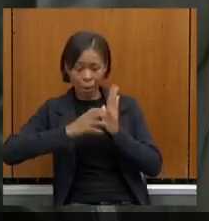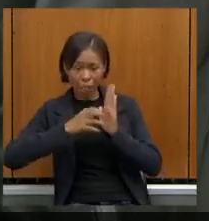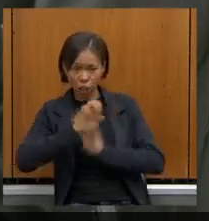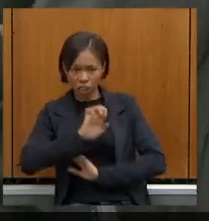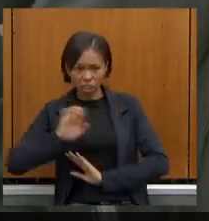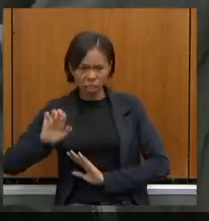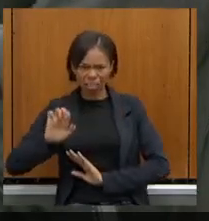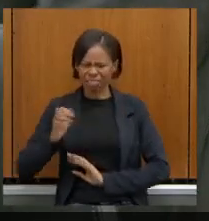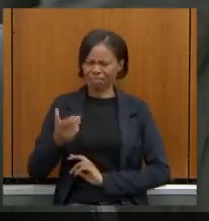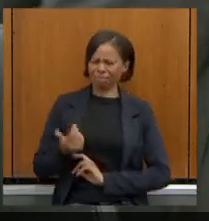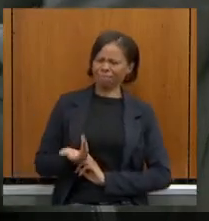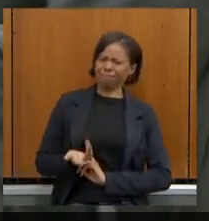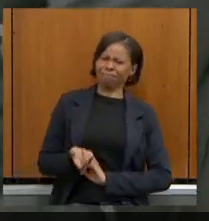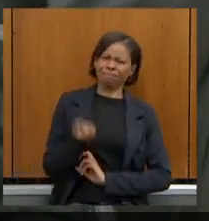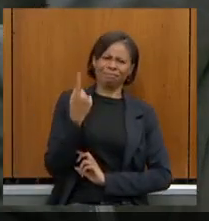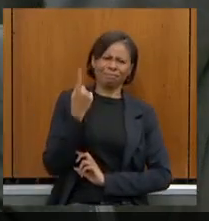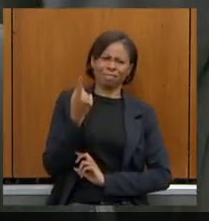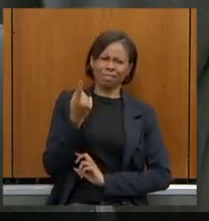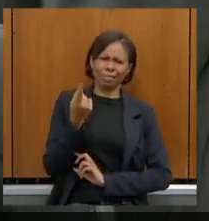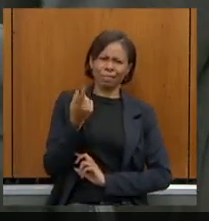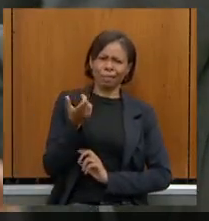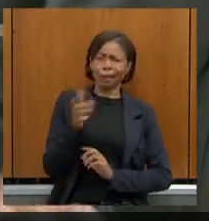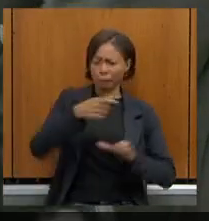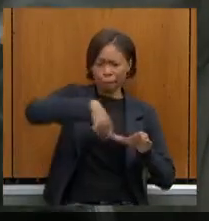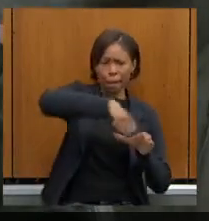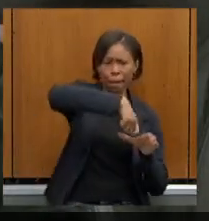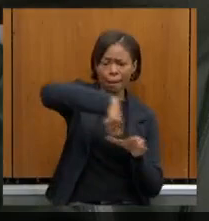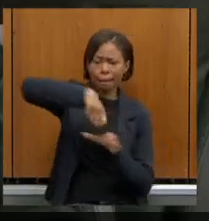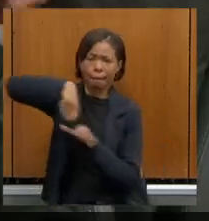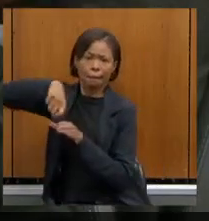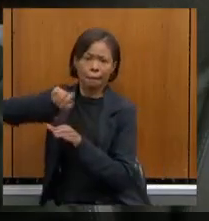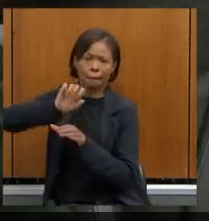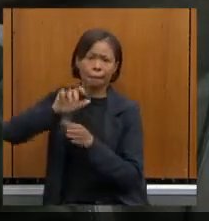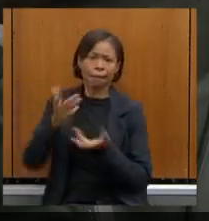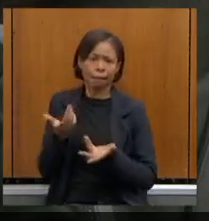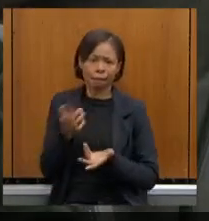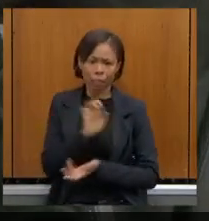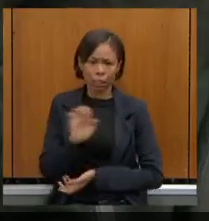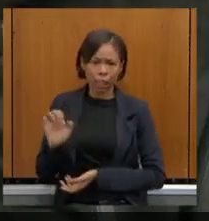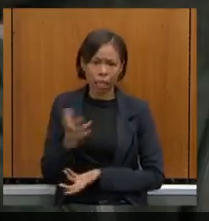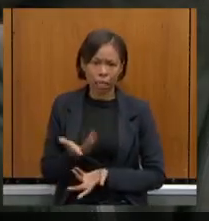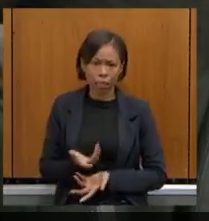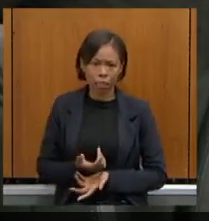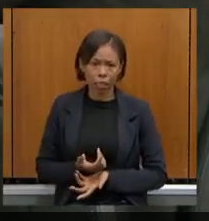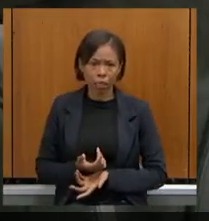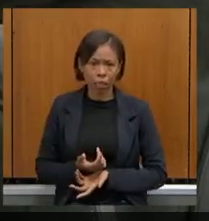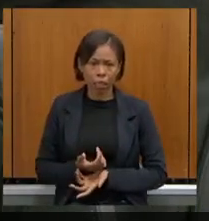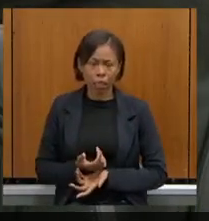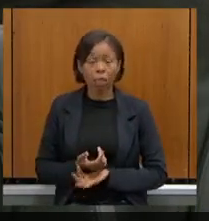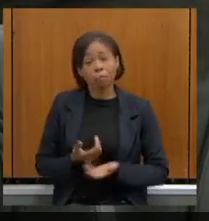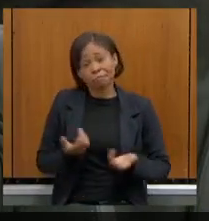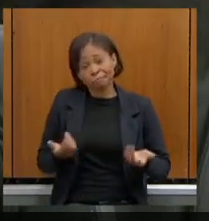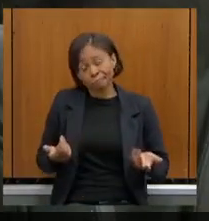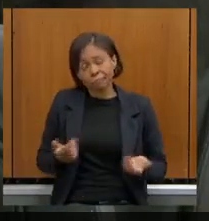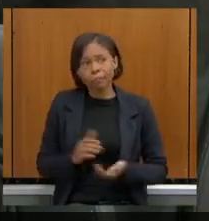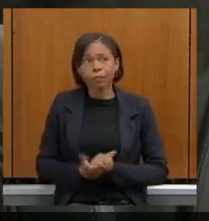eu falei só se a gente mexer a panela para o lado da esquerda que aí ela é mas então assim